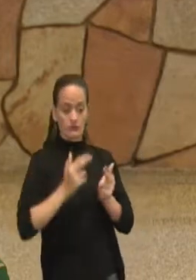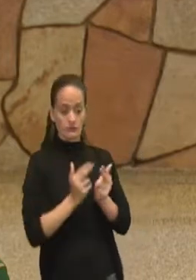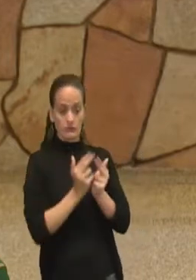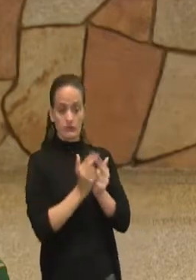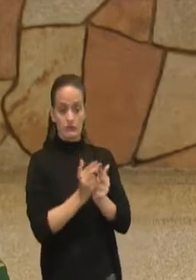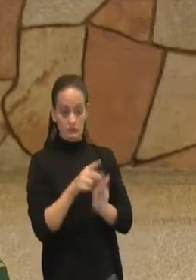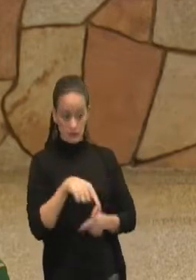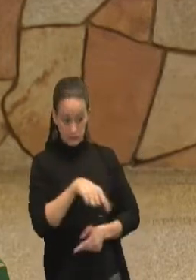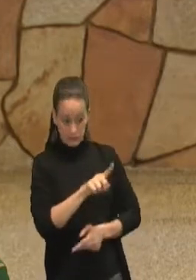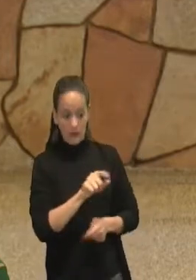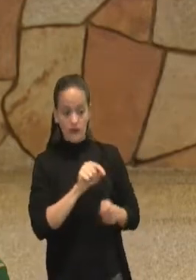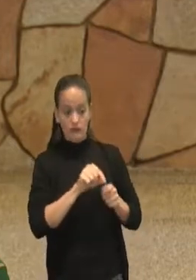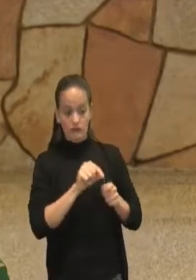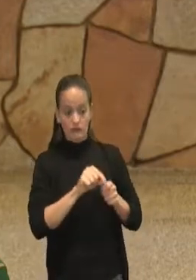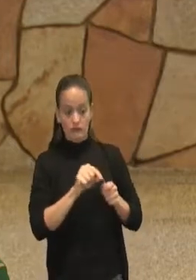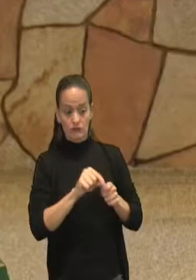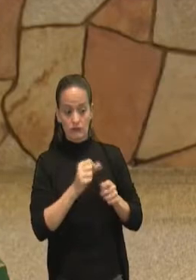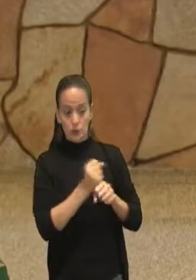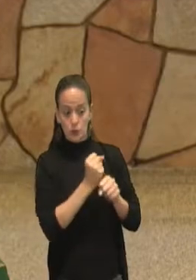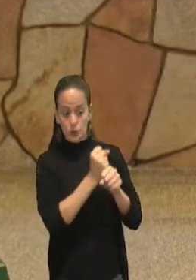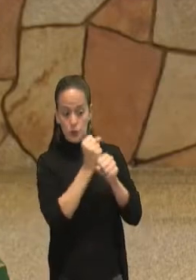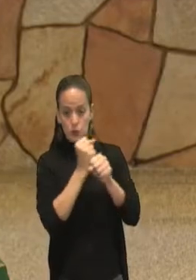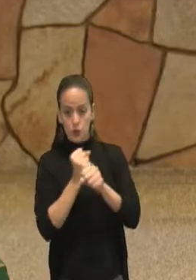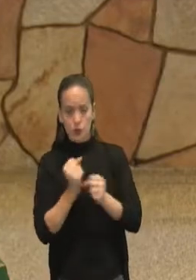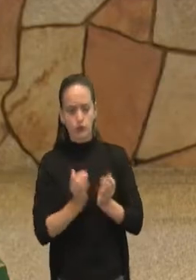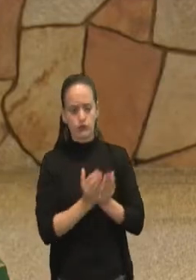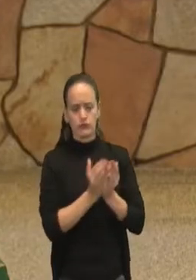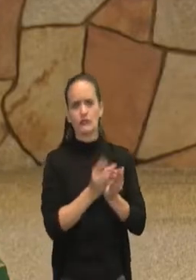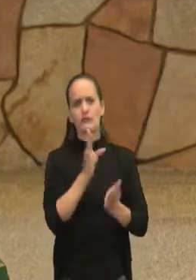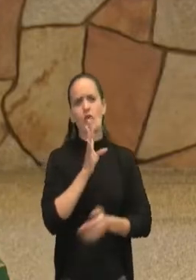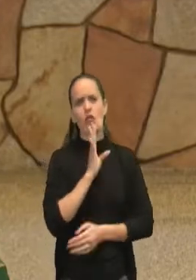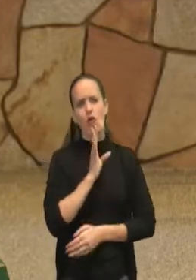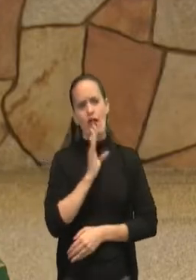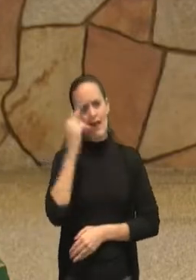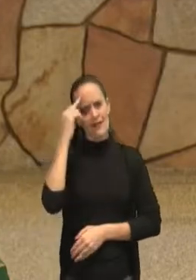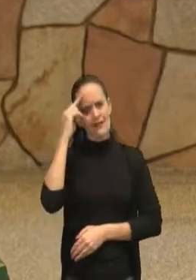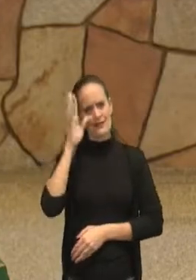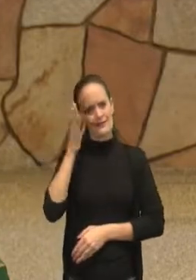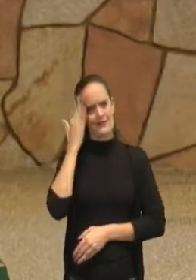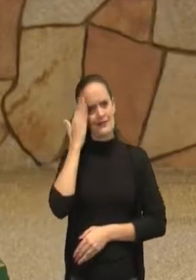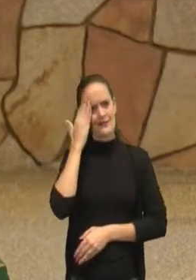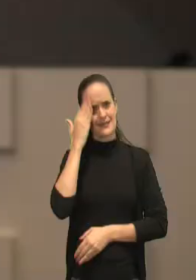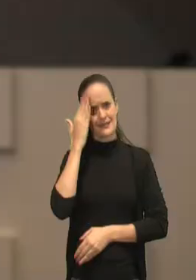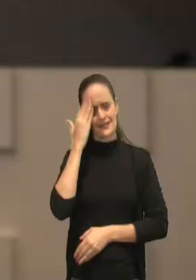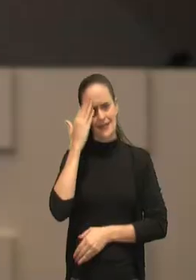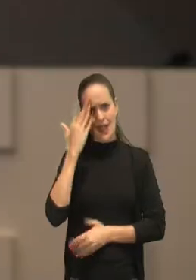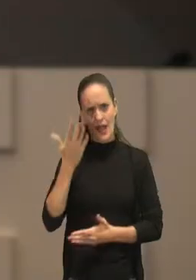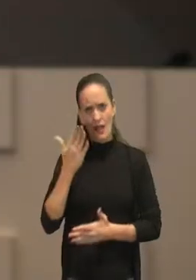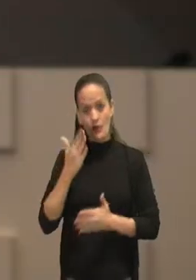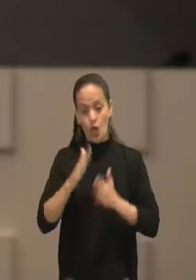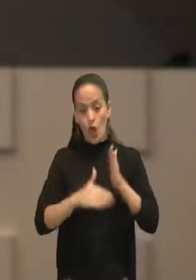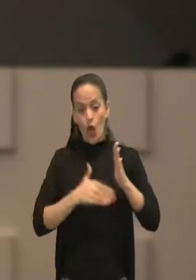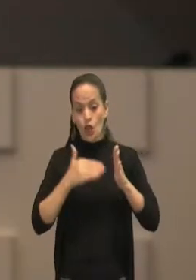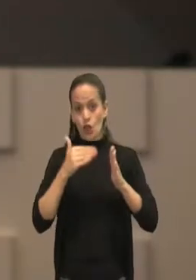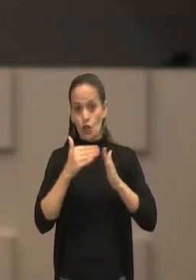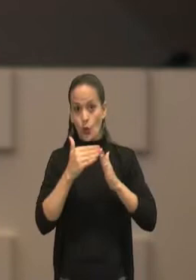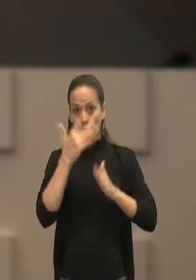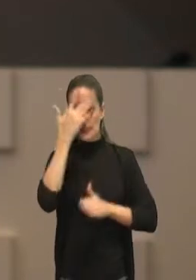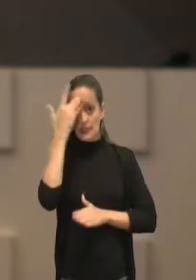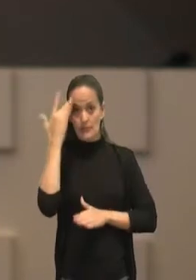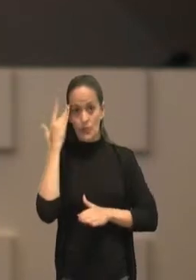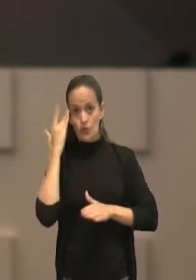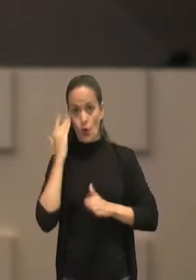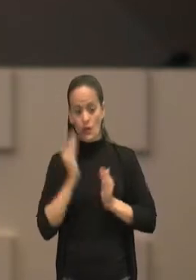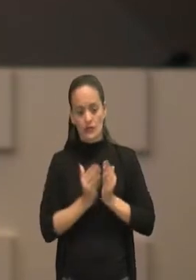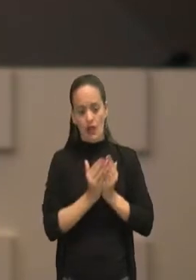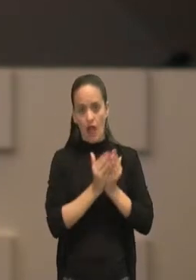uma arca. Você conhece a história, você sabe que todos aqueles que entraram na arca, os